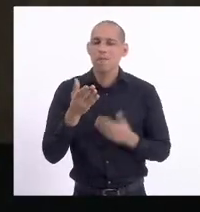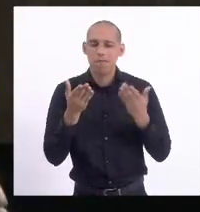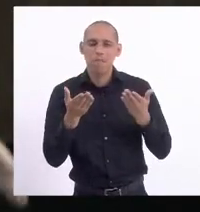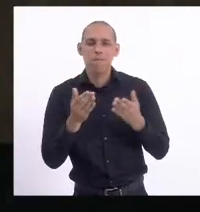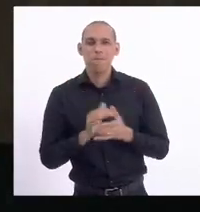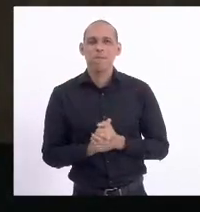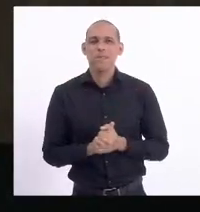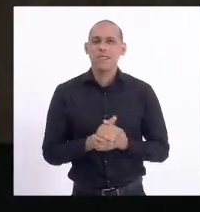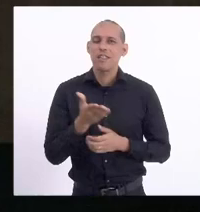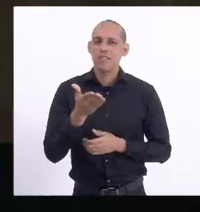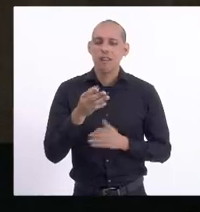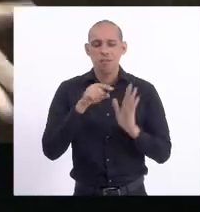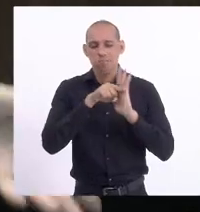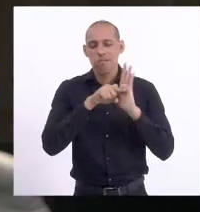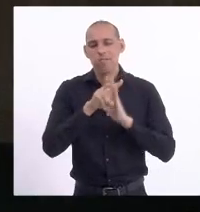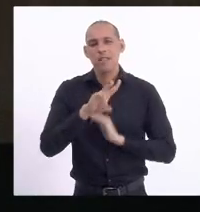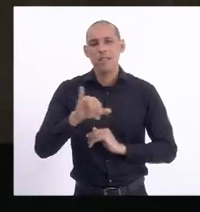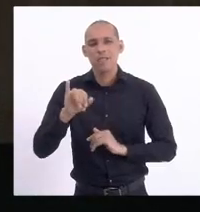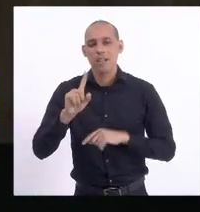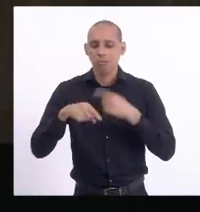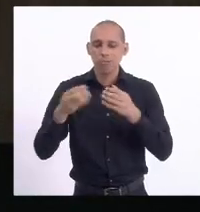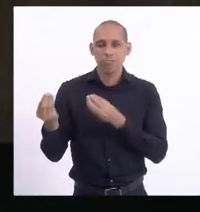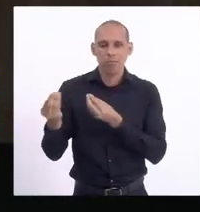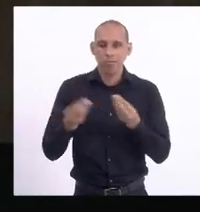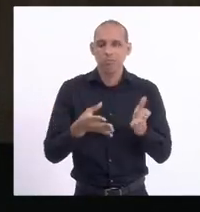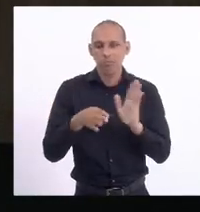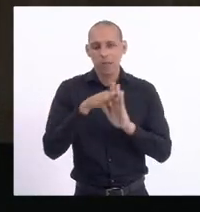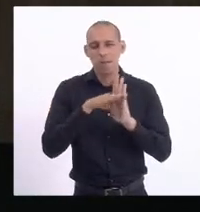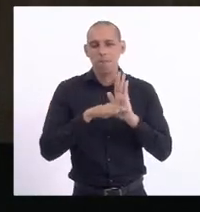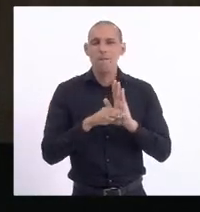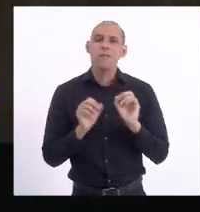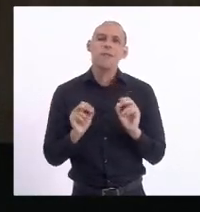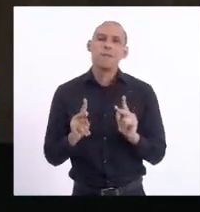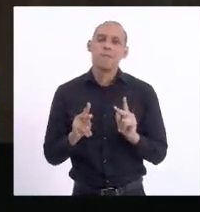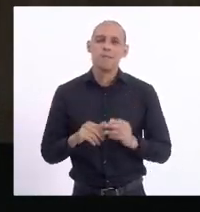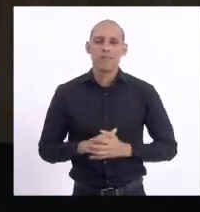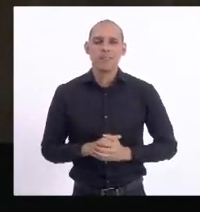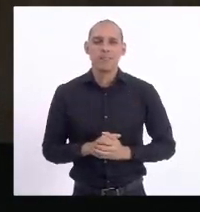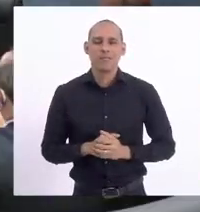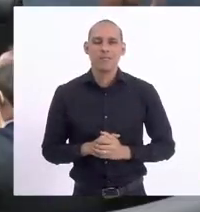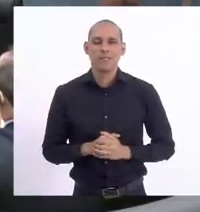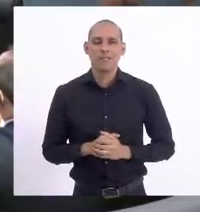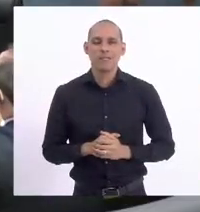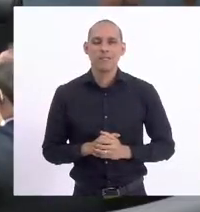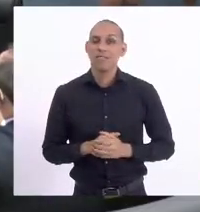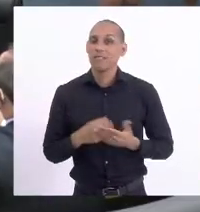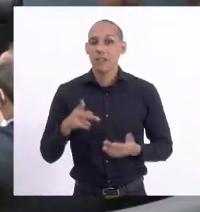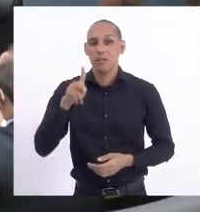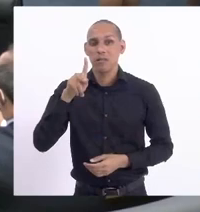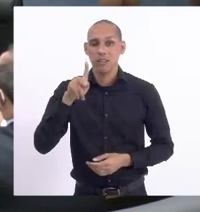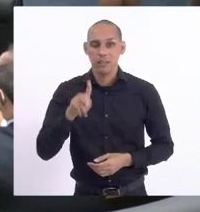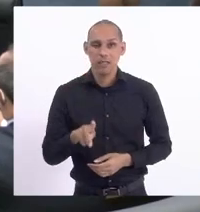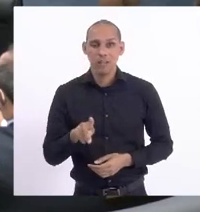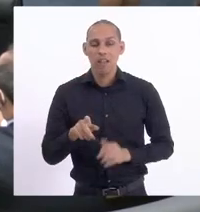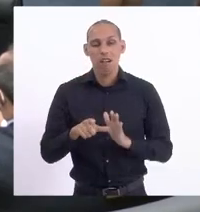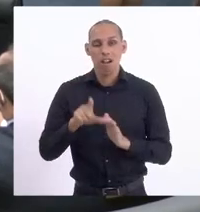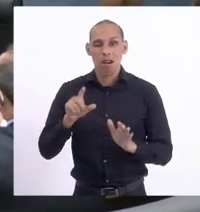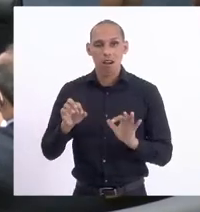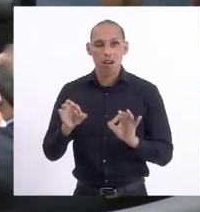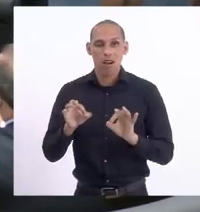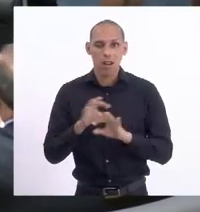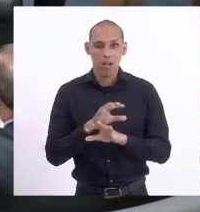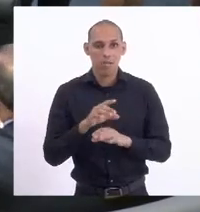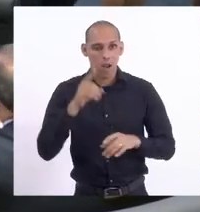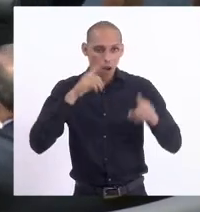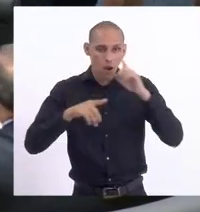a Vossa Excelência vai examinar antes de trazer a pauta. Ok. Então, a presidência, antes de encerrar a